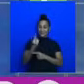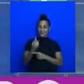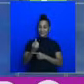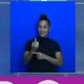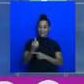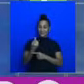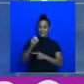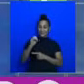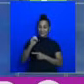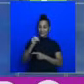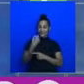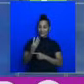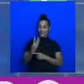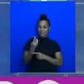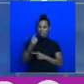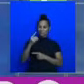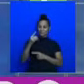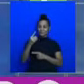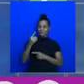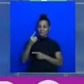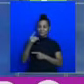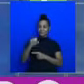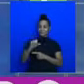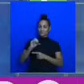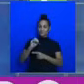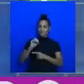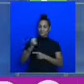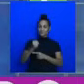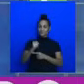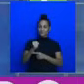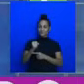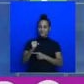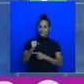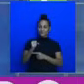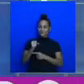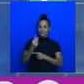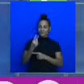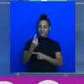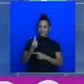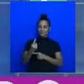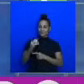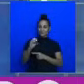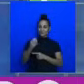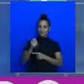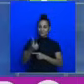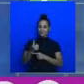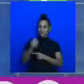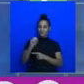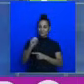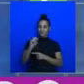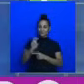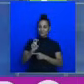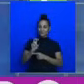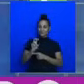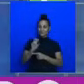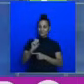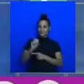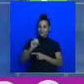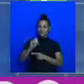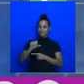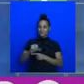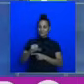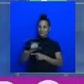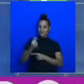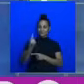03, 01, 04, 19, 08, 21, 06,